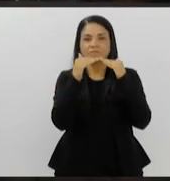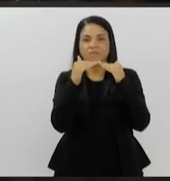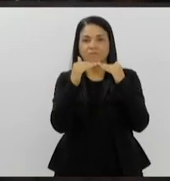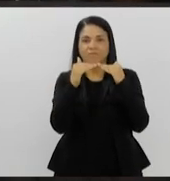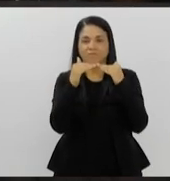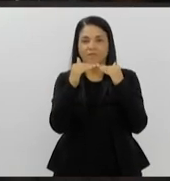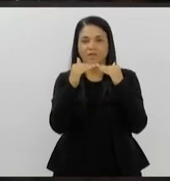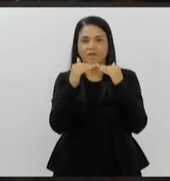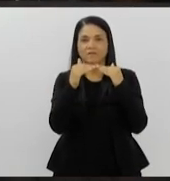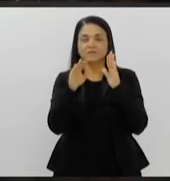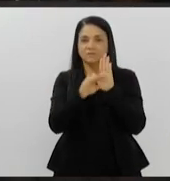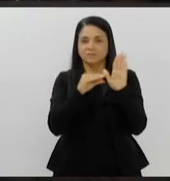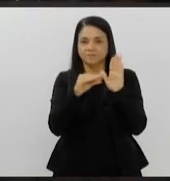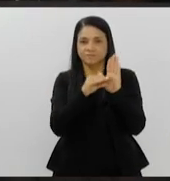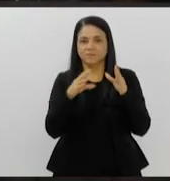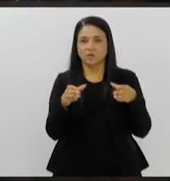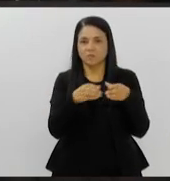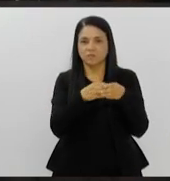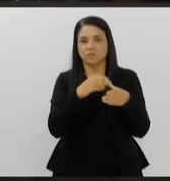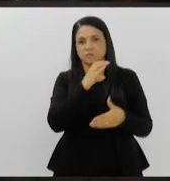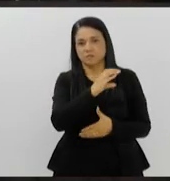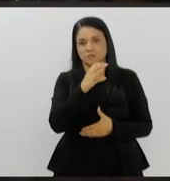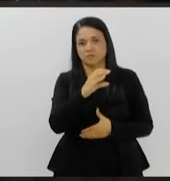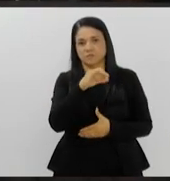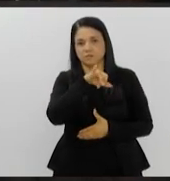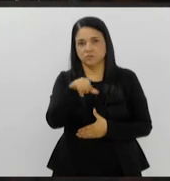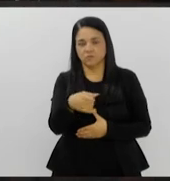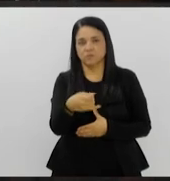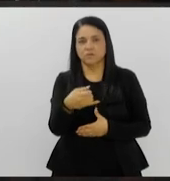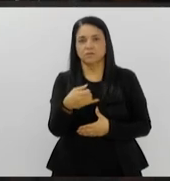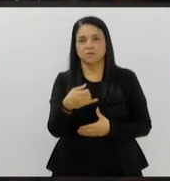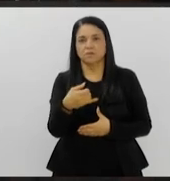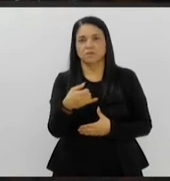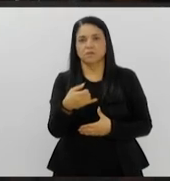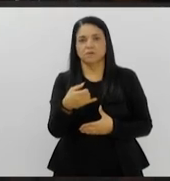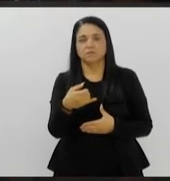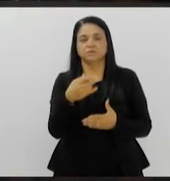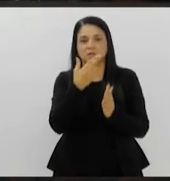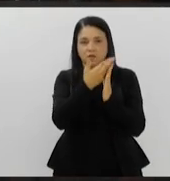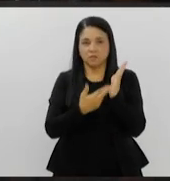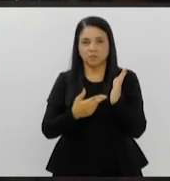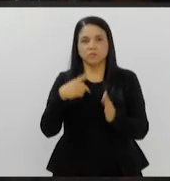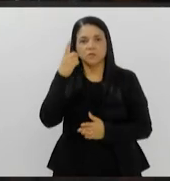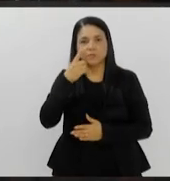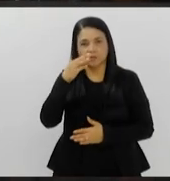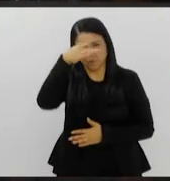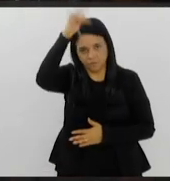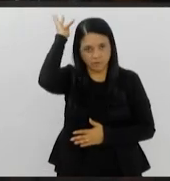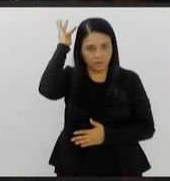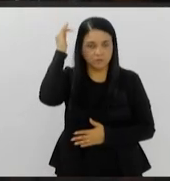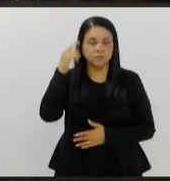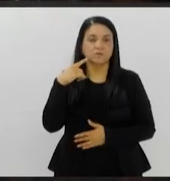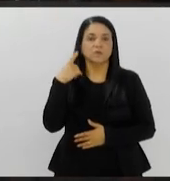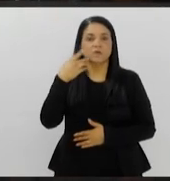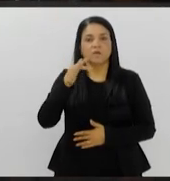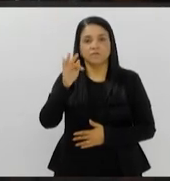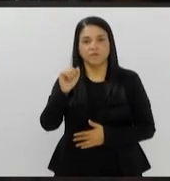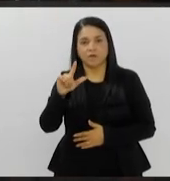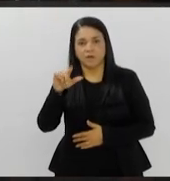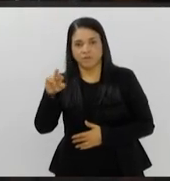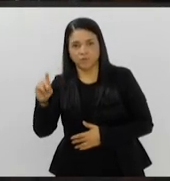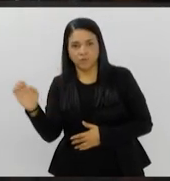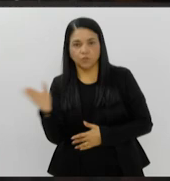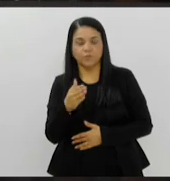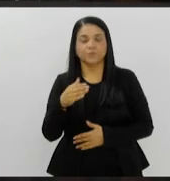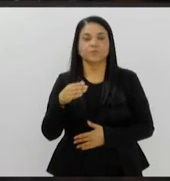favorável com a emenda da Comissão de Constituição e Justiça. Relatores, deputado Fred Pacheco, Flávio Serafim,